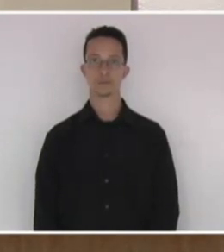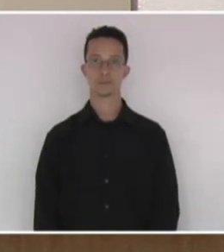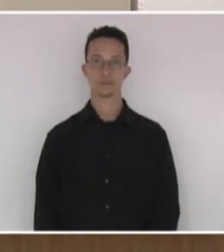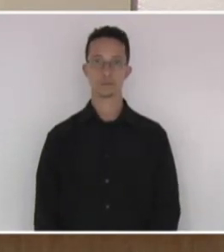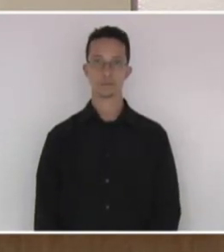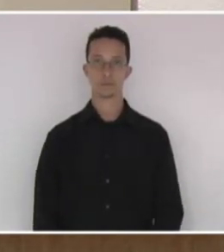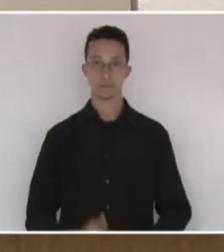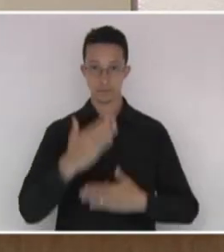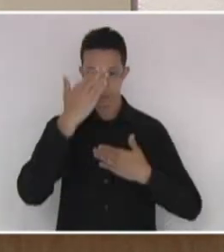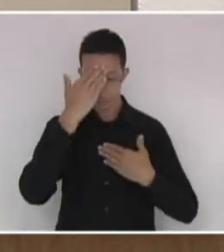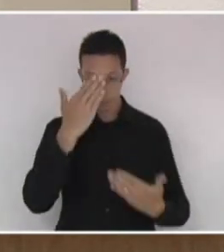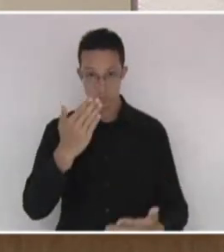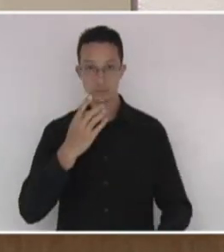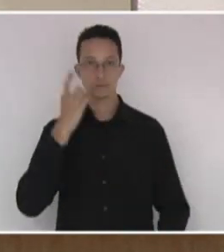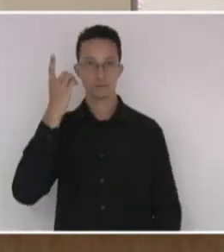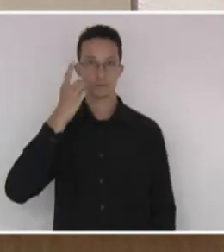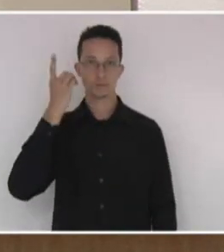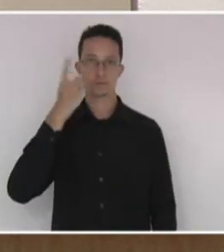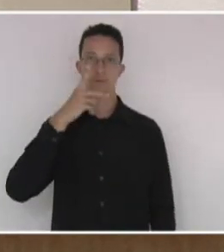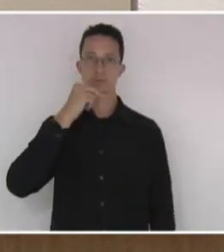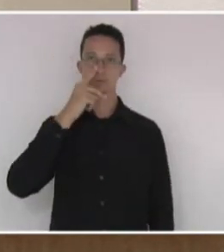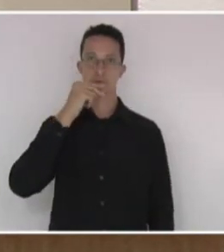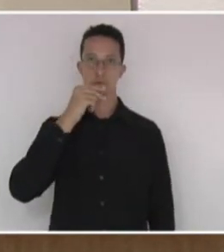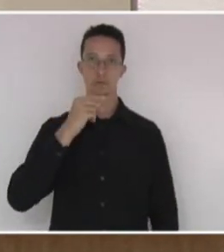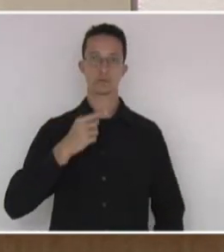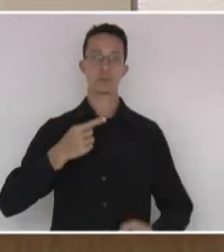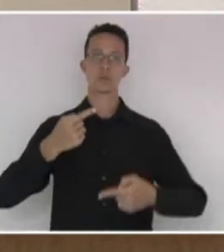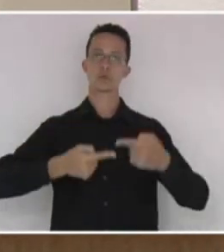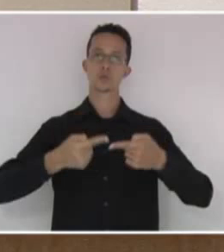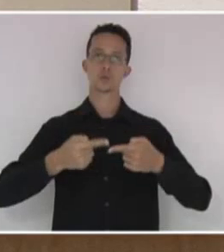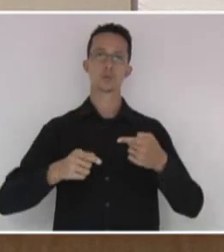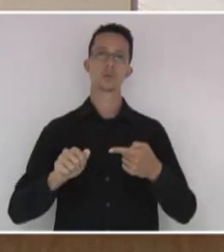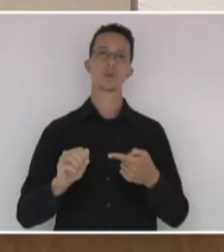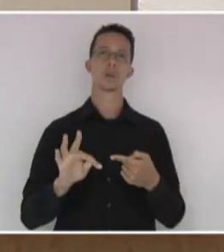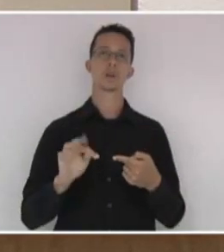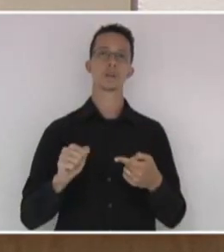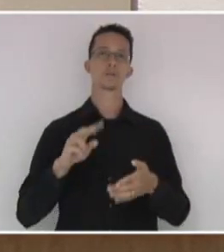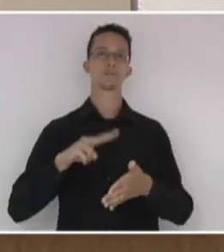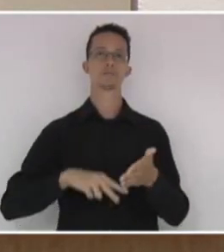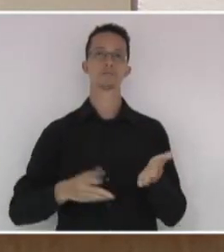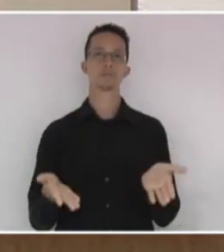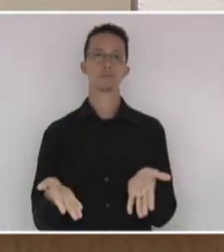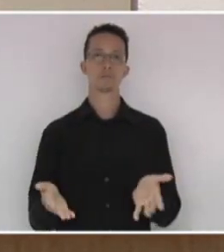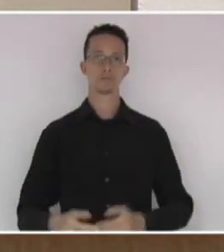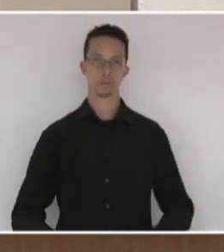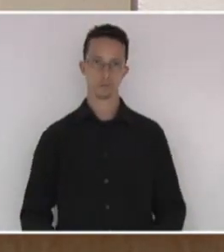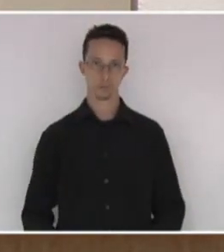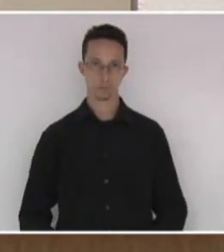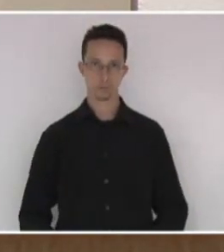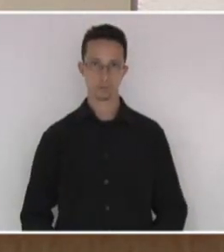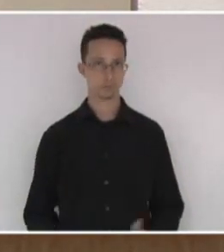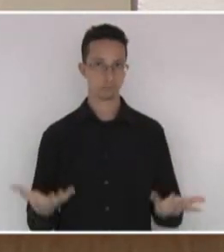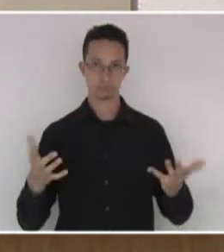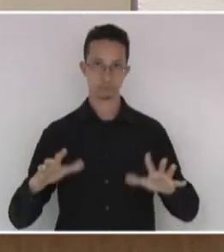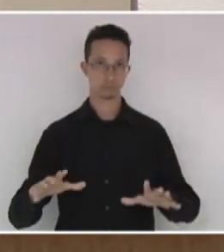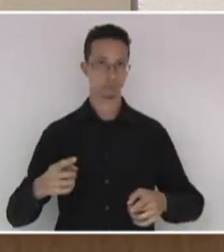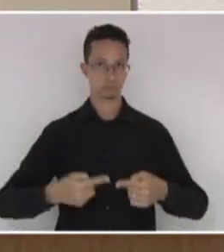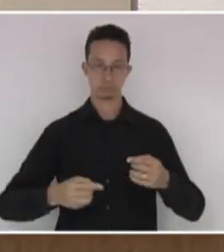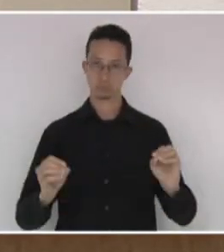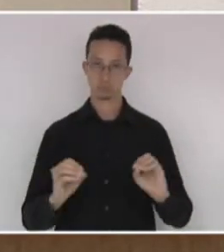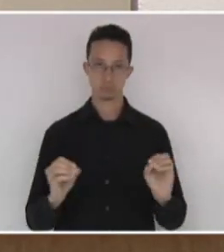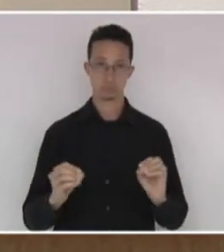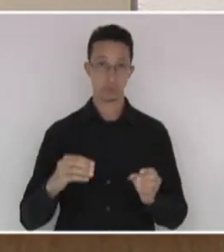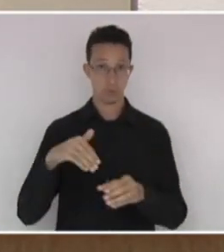Obrigado, deputado Kennedy Nunes. Em discussão, ata que acaba de ser lida. Não havendo quem queira discutir,